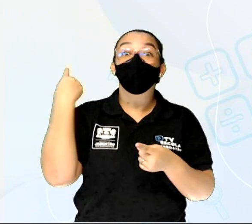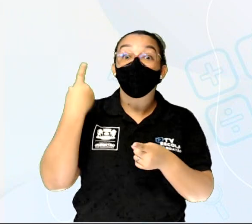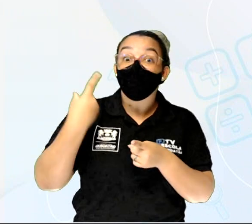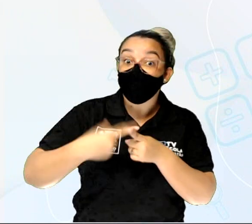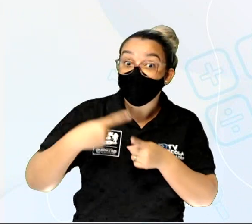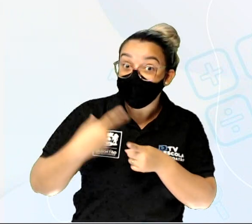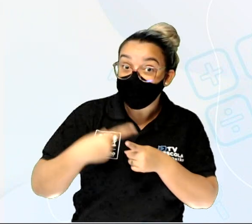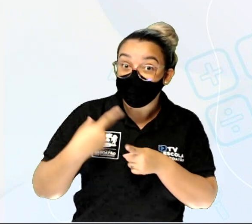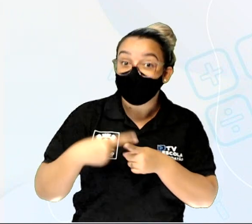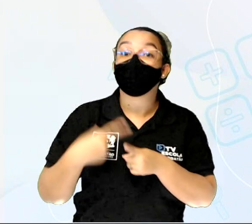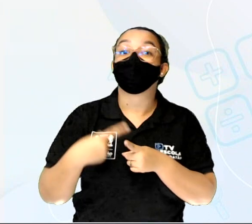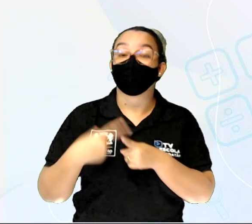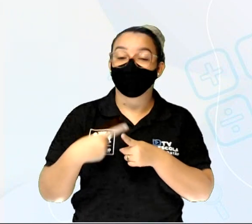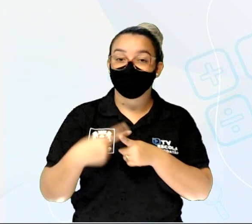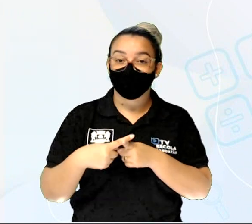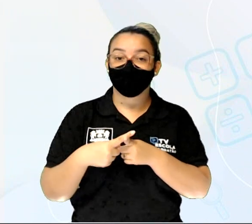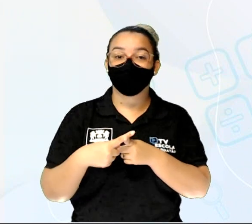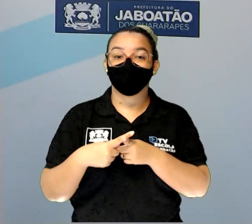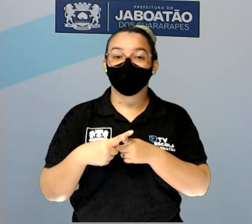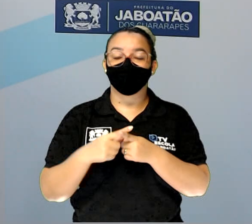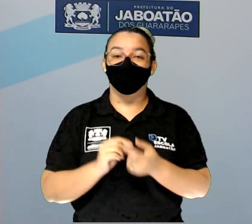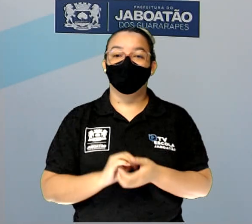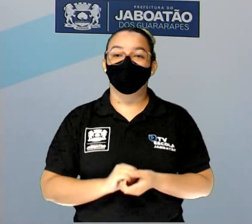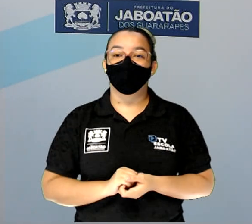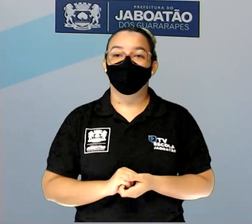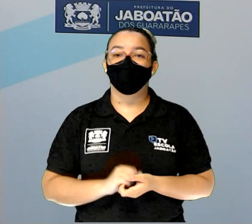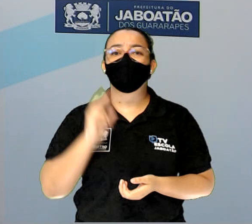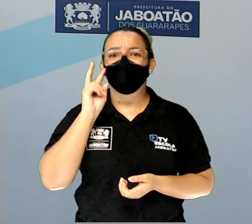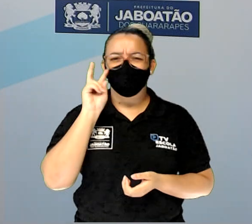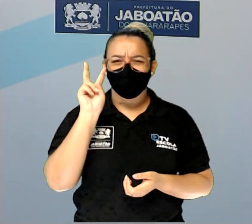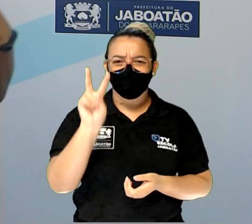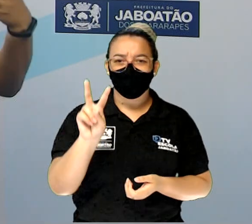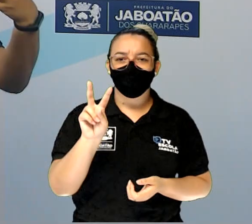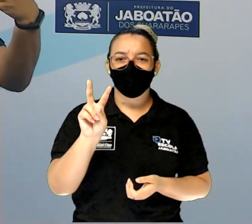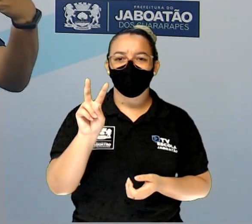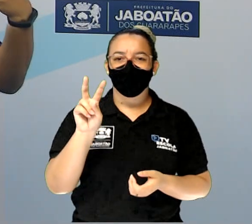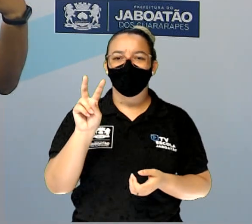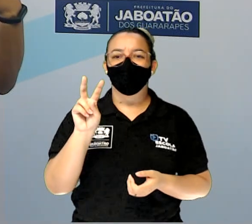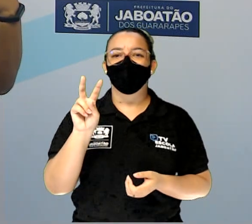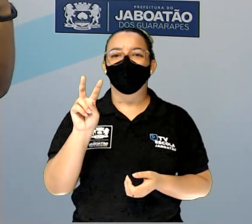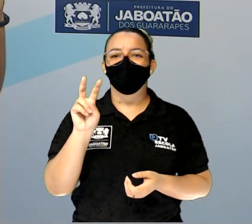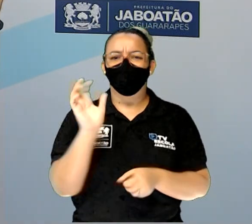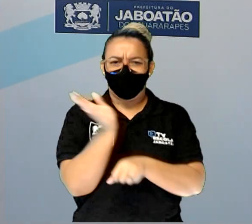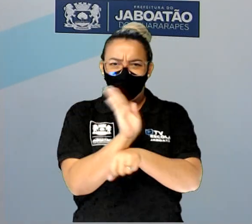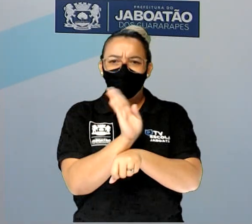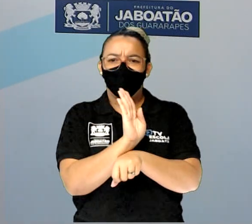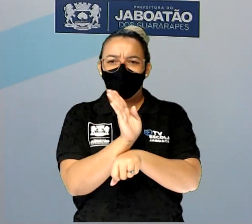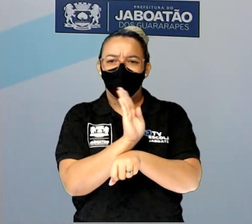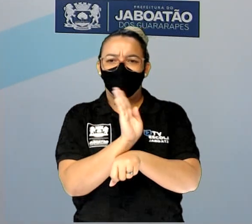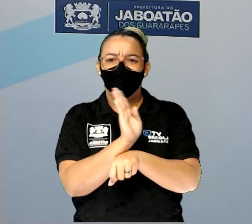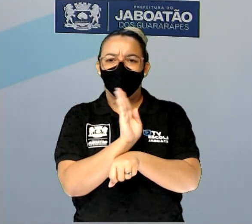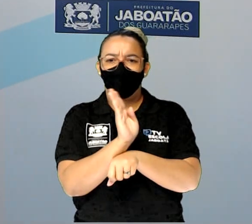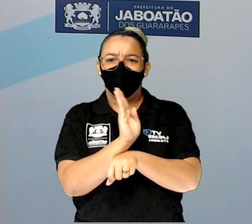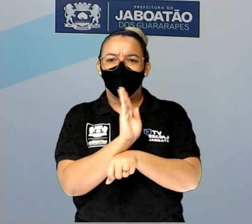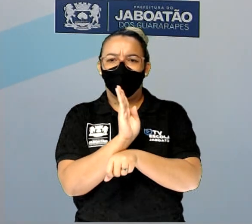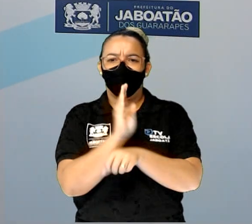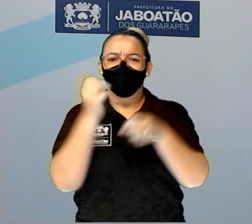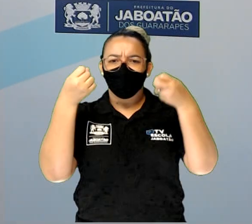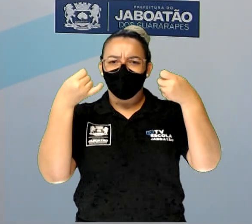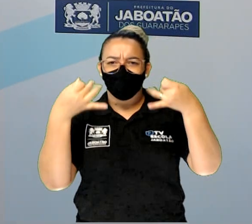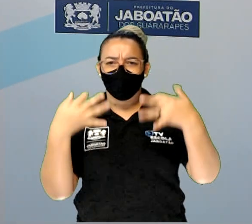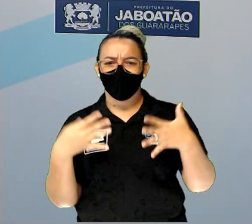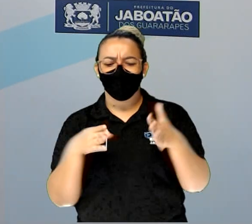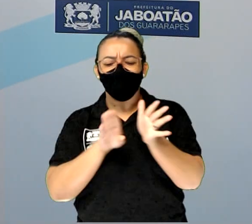de forma inadequada. A gente viu naquele experimento da placa, onde as bactérias